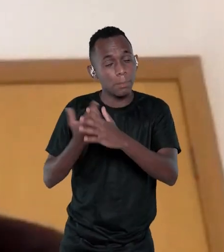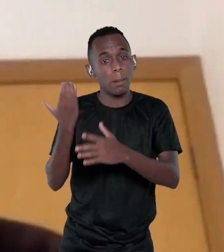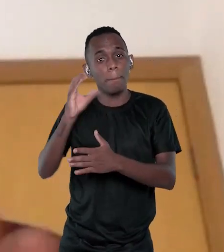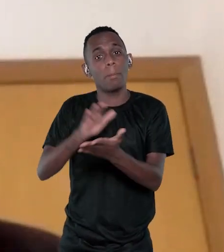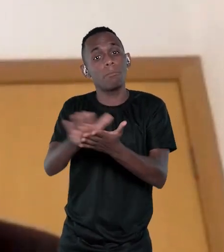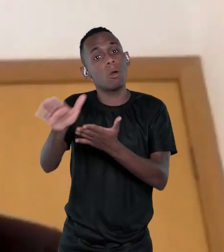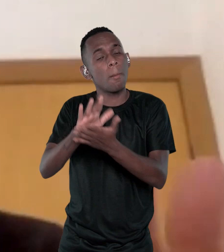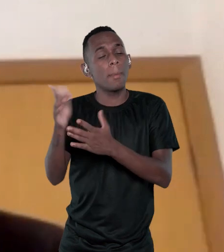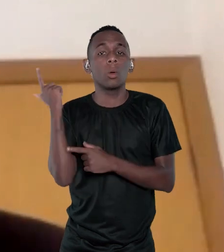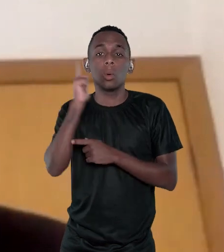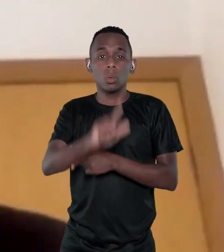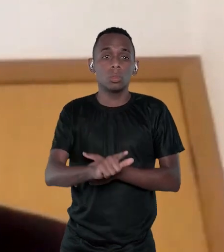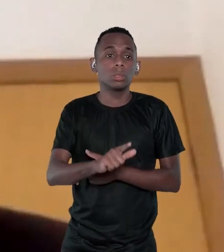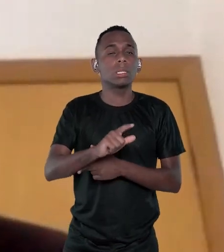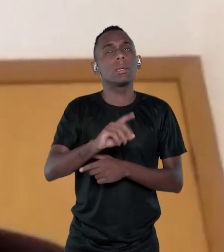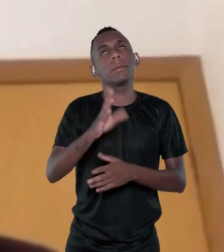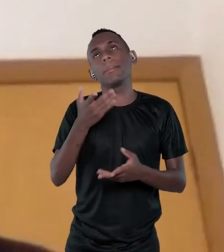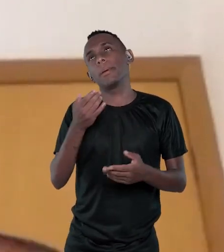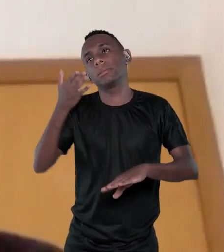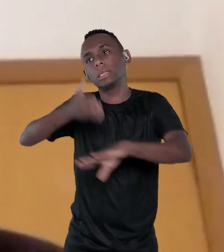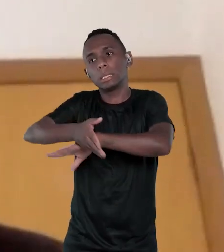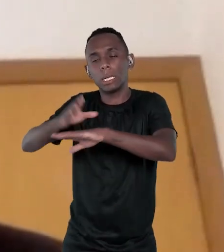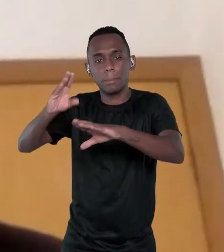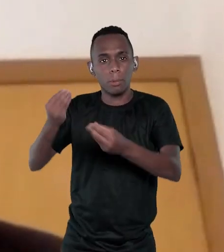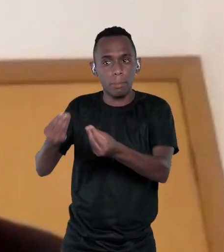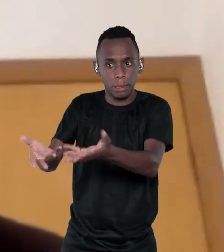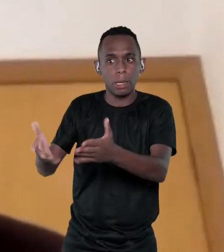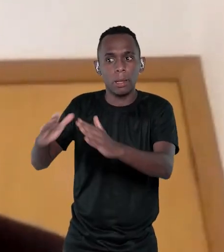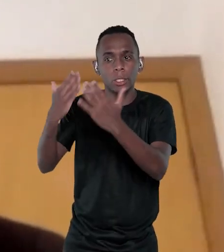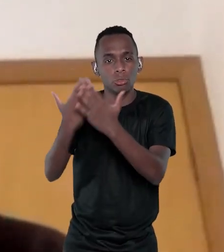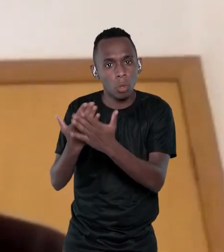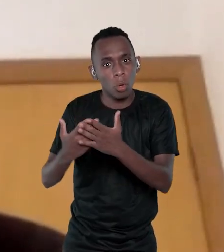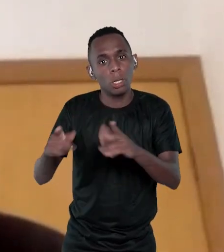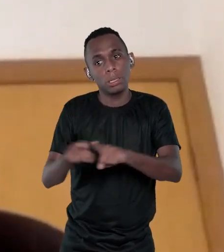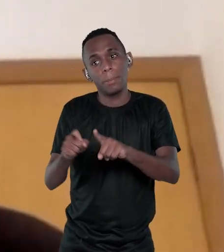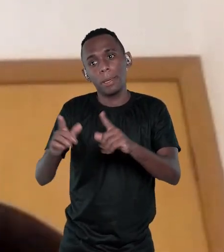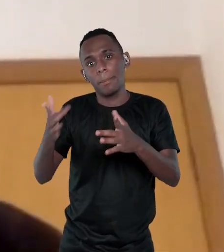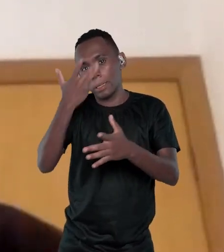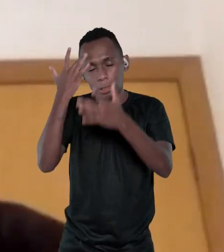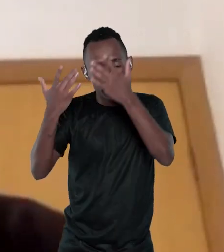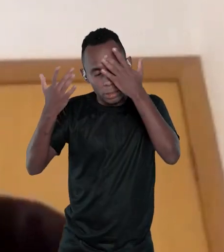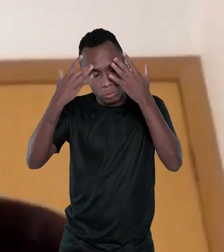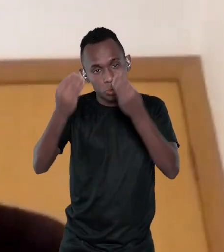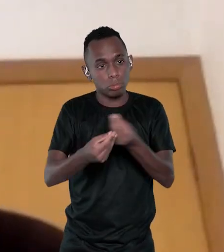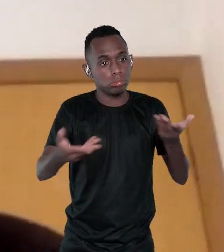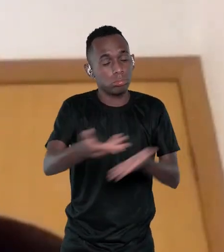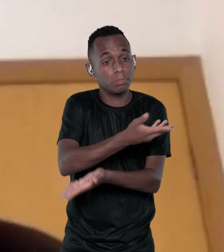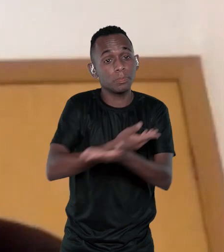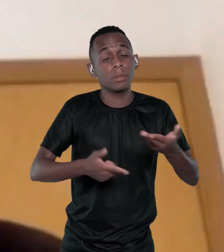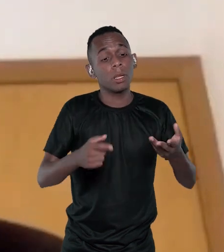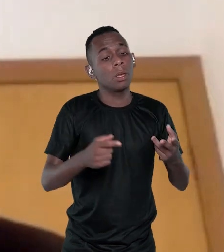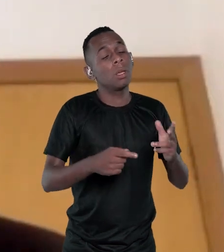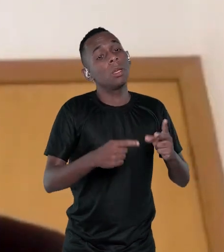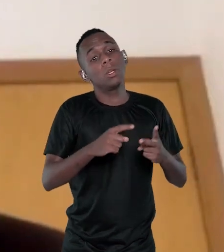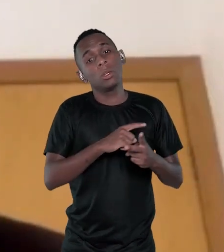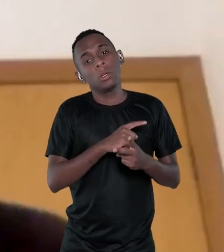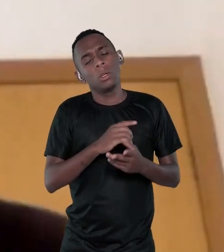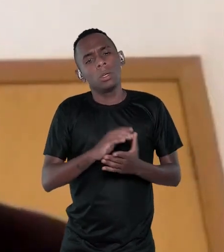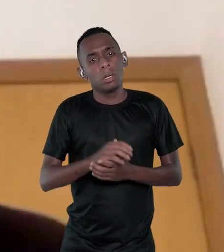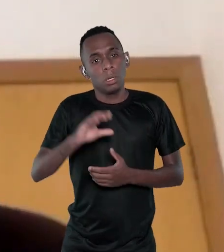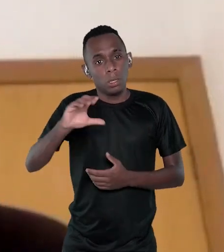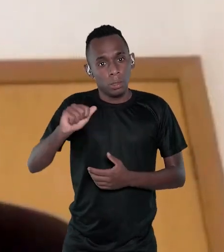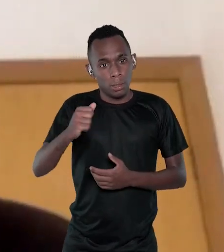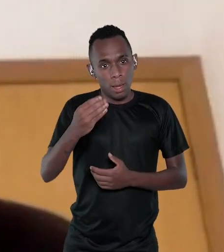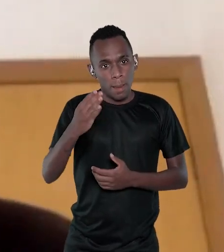apareça algum editor para a gente botar esse livro nas escolas, para as